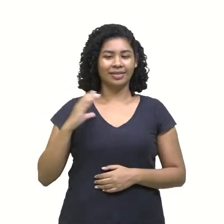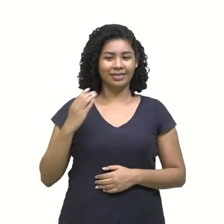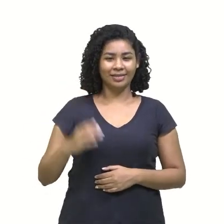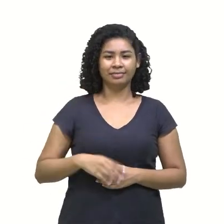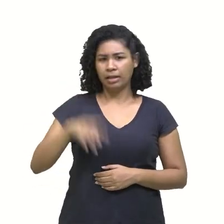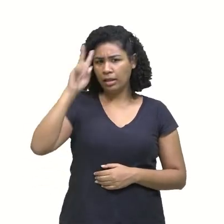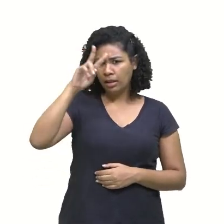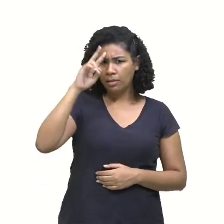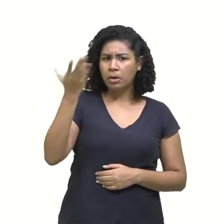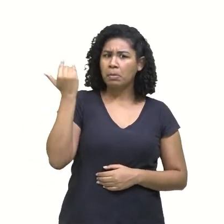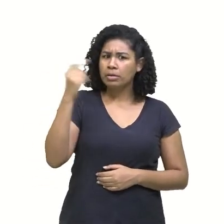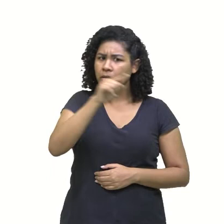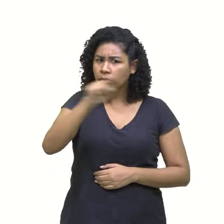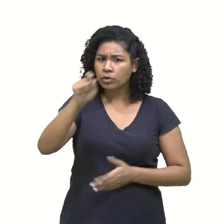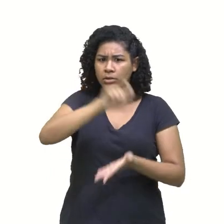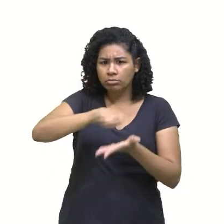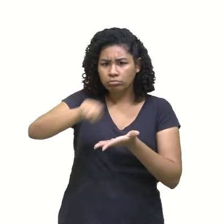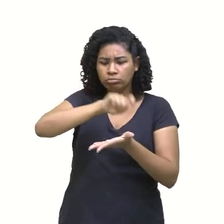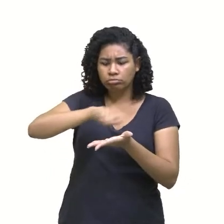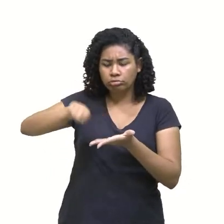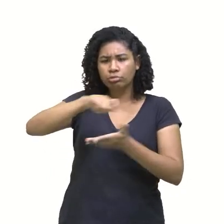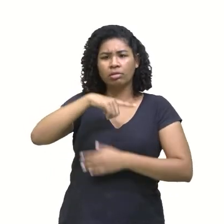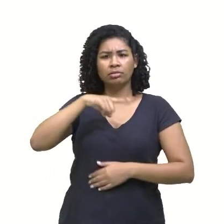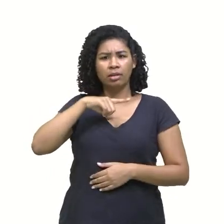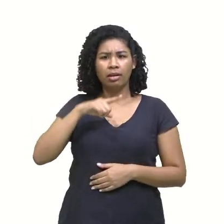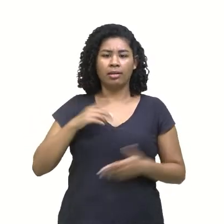vocês já notaram isso, certo? A gente está só